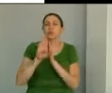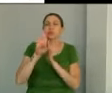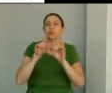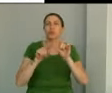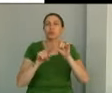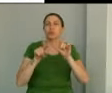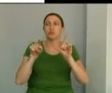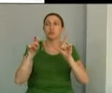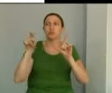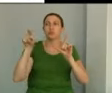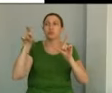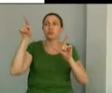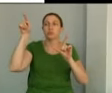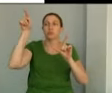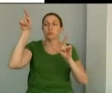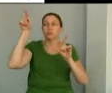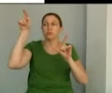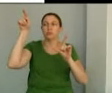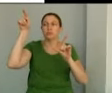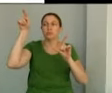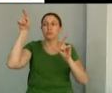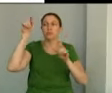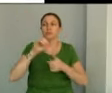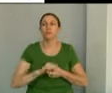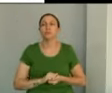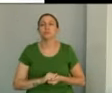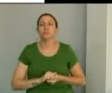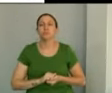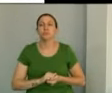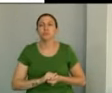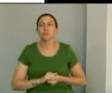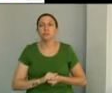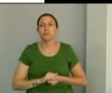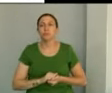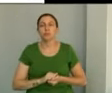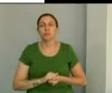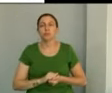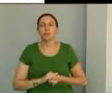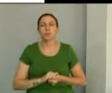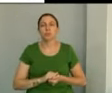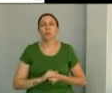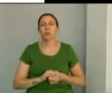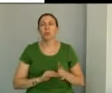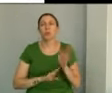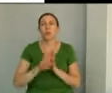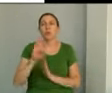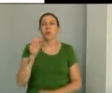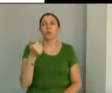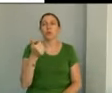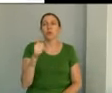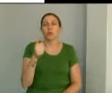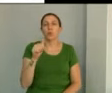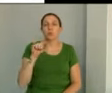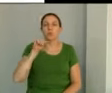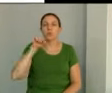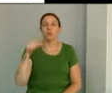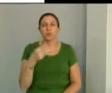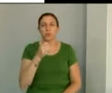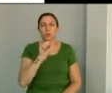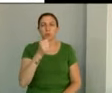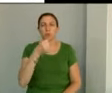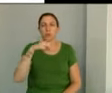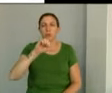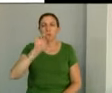olharmos o crescimento médio desses últimos 25 anos, médio, é de 11,89% ao ano. Então, esse